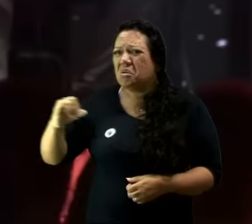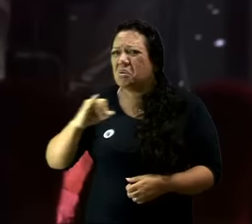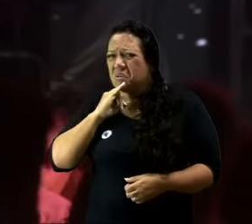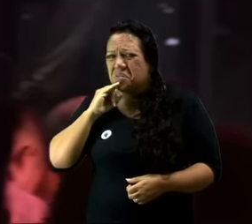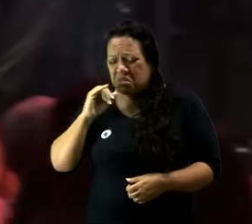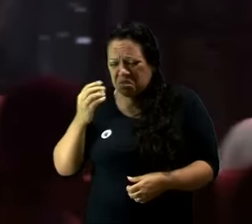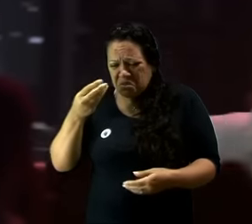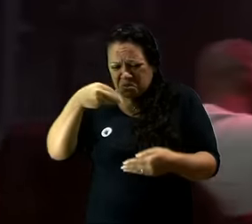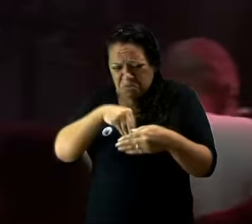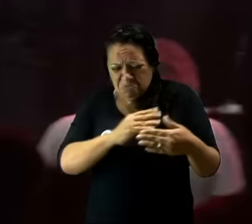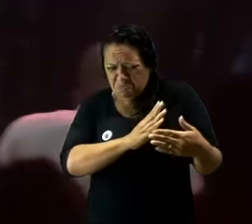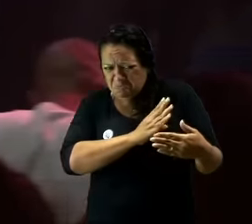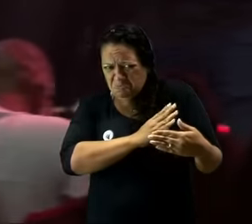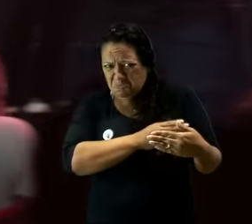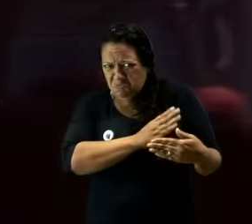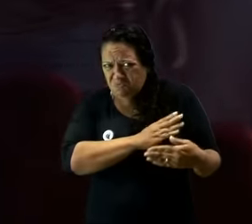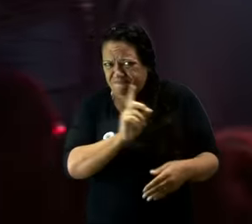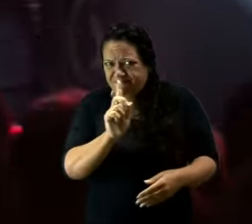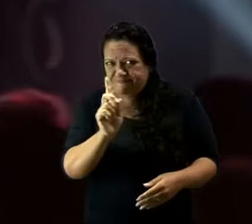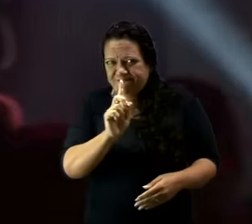dono.